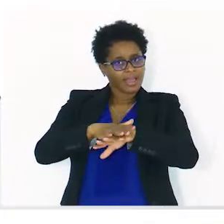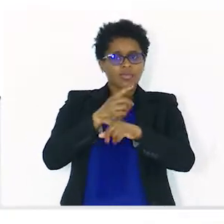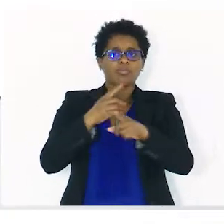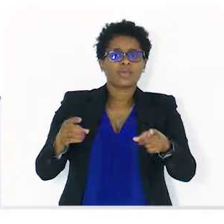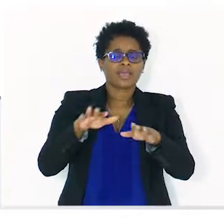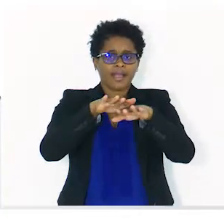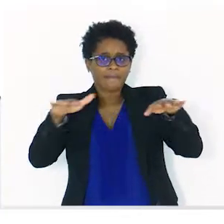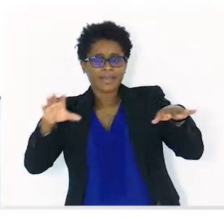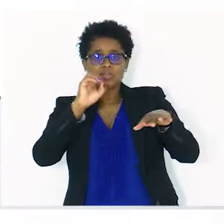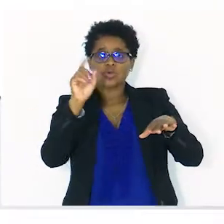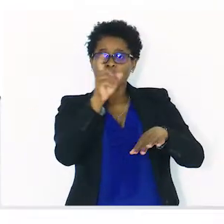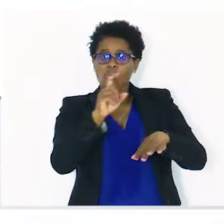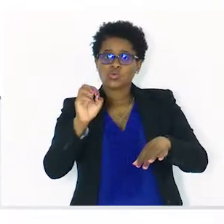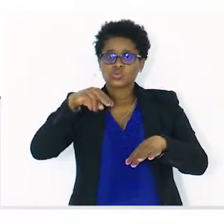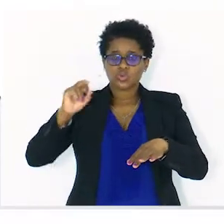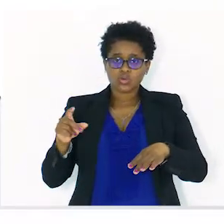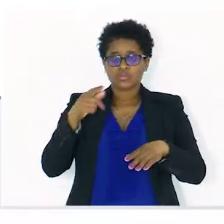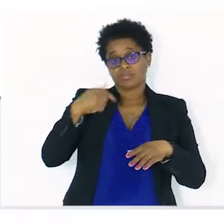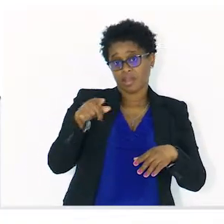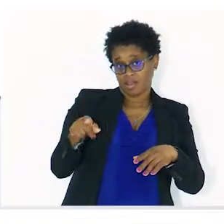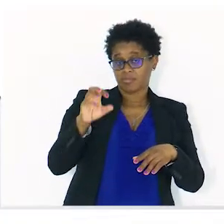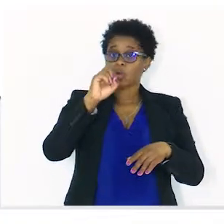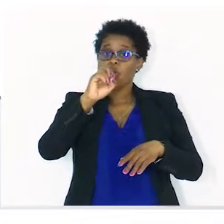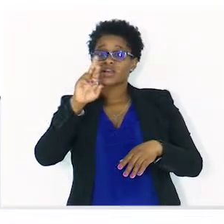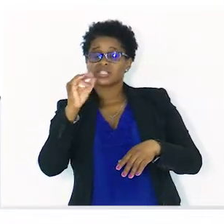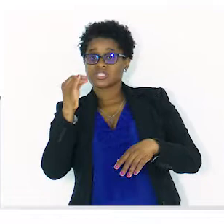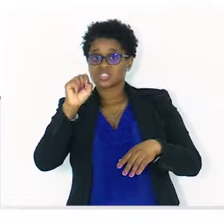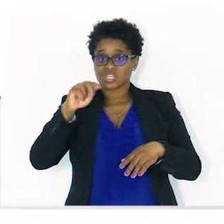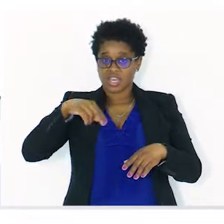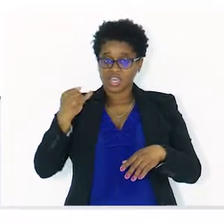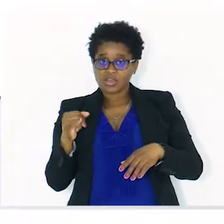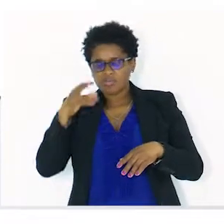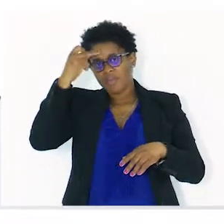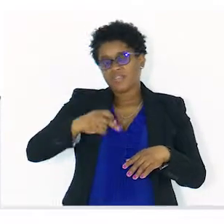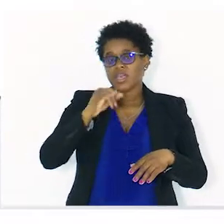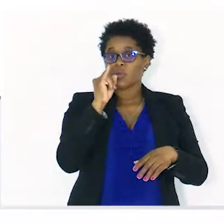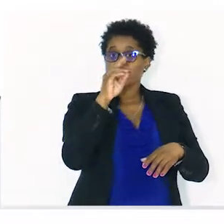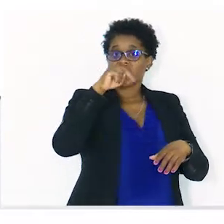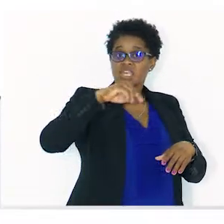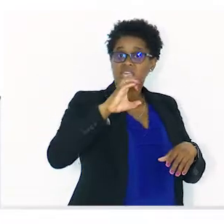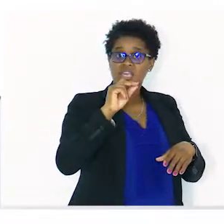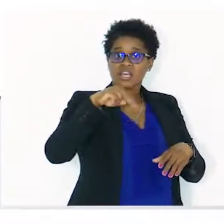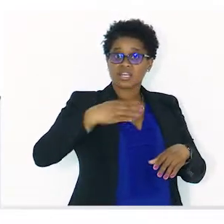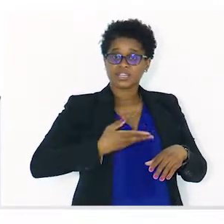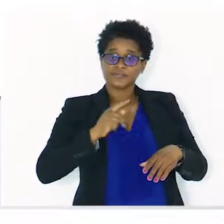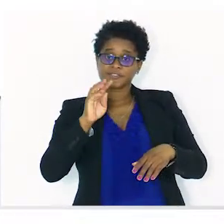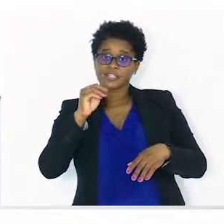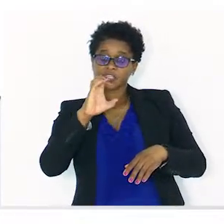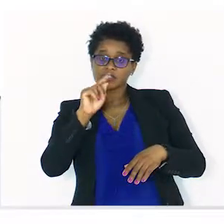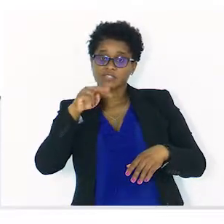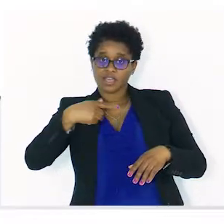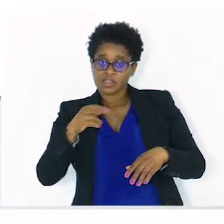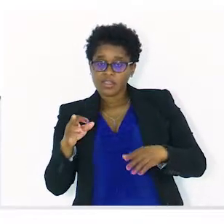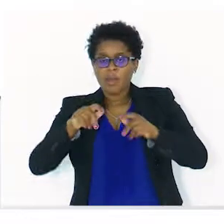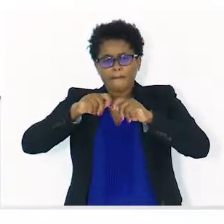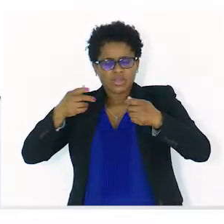existe ali, ou seja, pelo oxigênio atmosférico, e tornam-se incandescentes. Então, a partícula que acaba por atingir